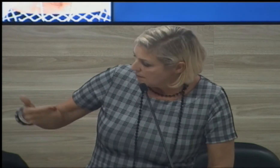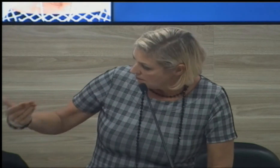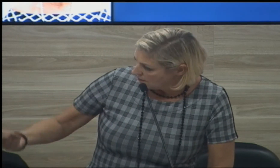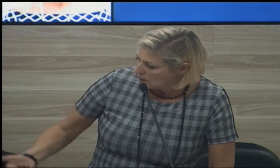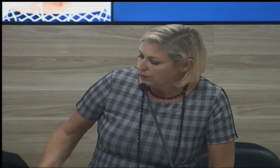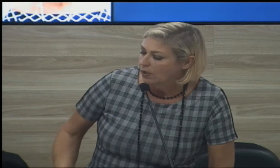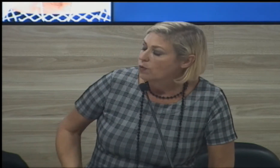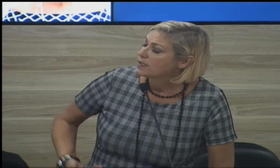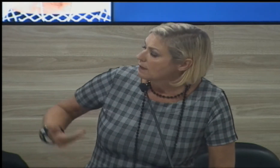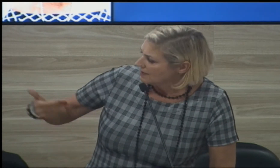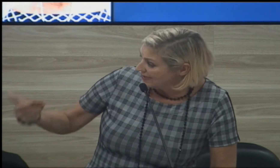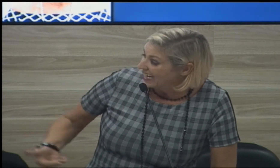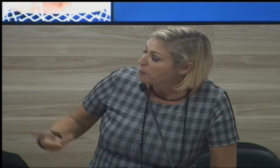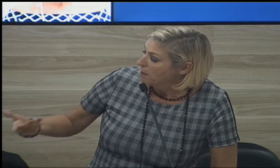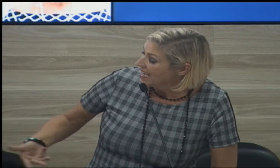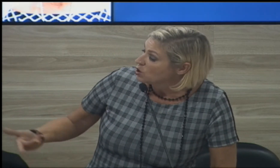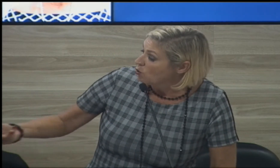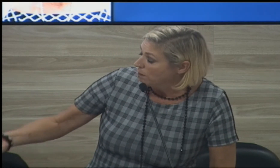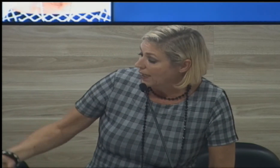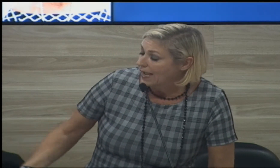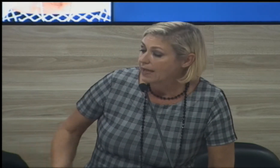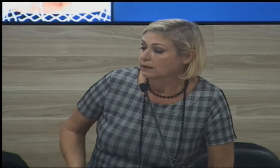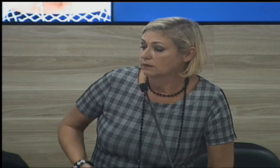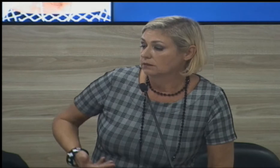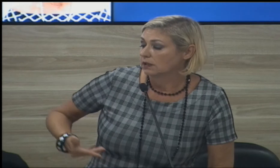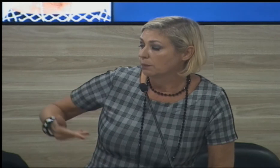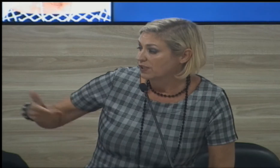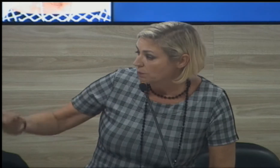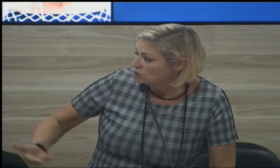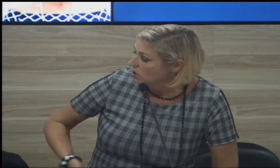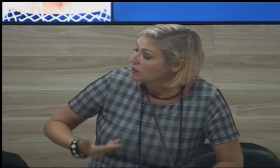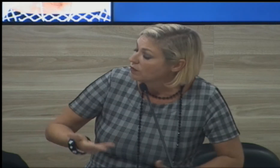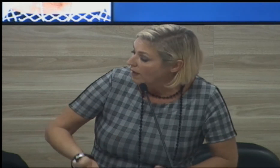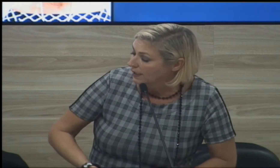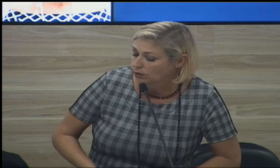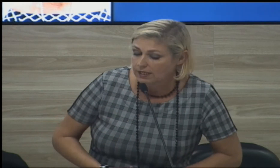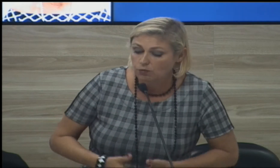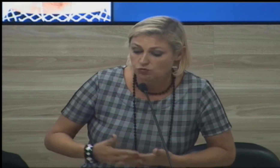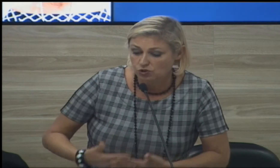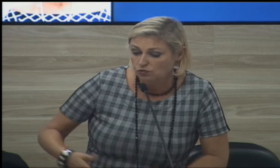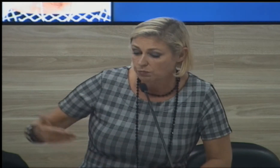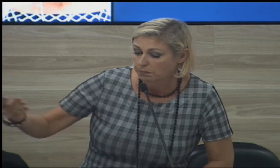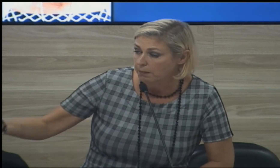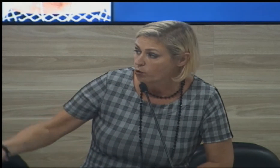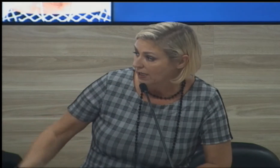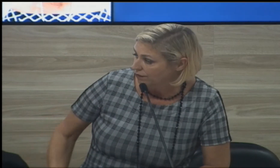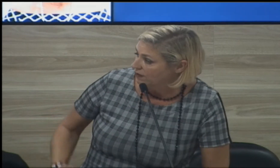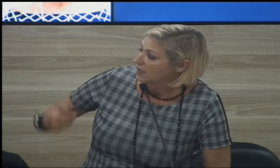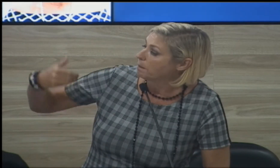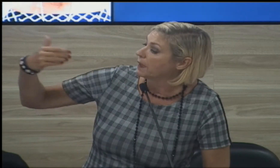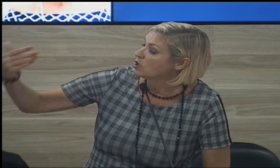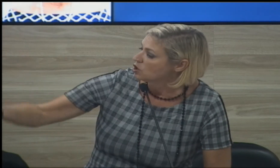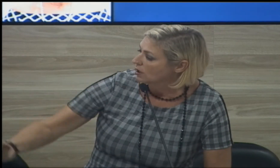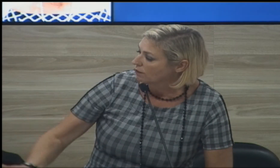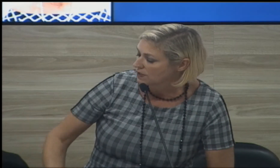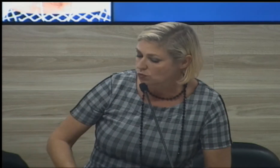Exames. Outra coisa extremamente complicada, por exemplo, estive falando até com o Gil sobre